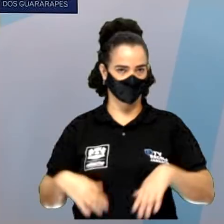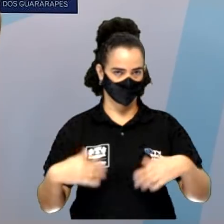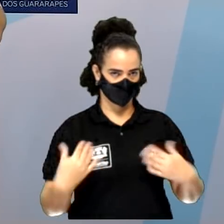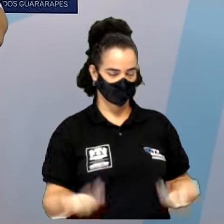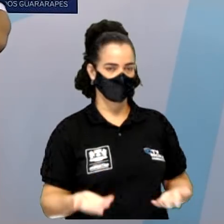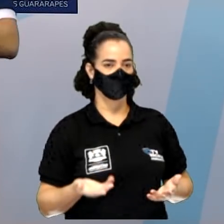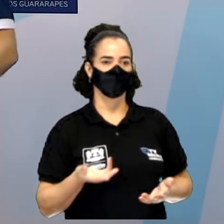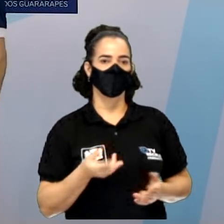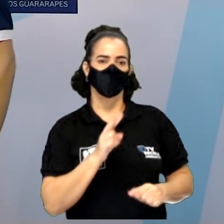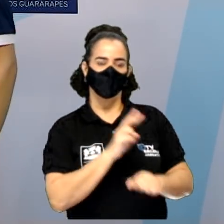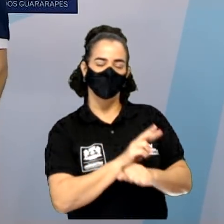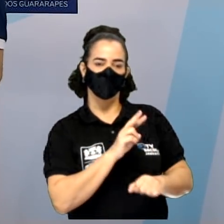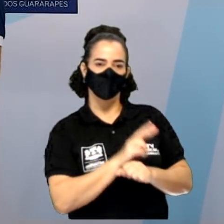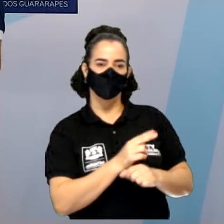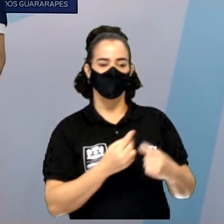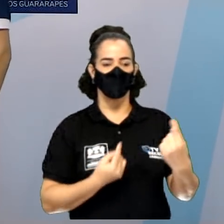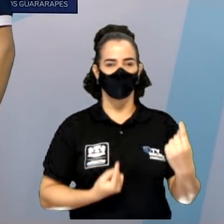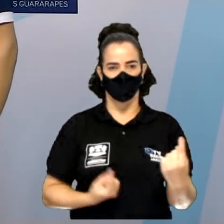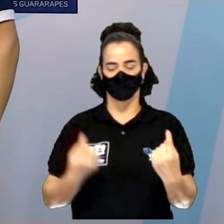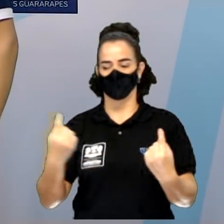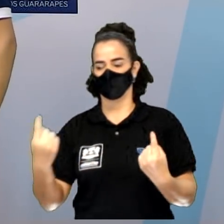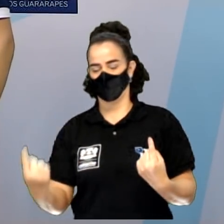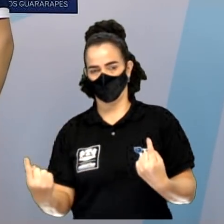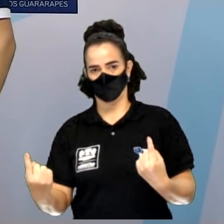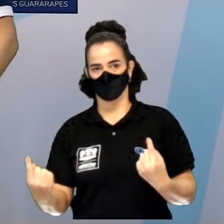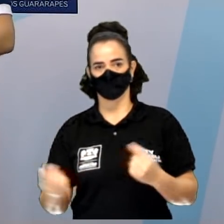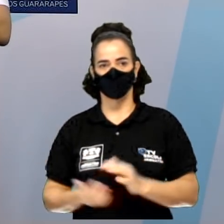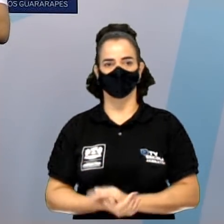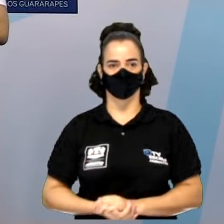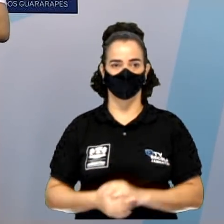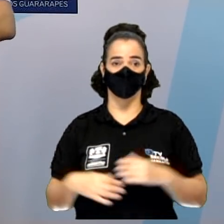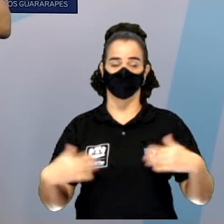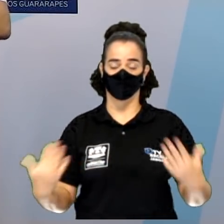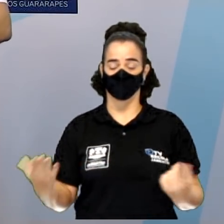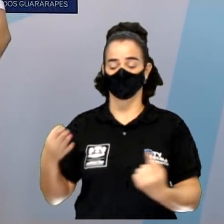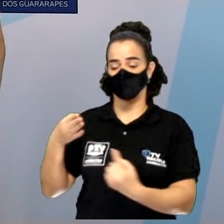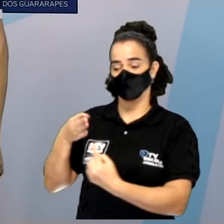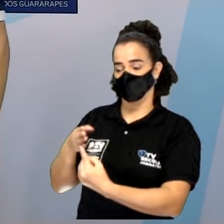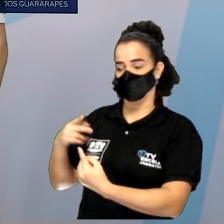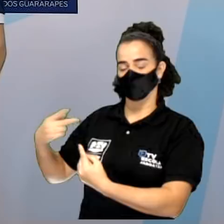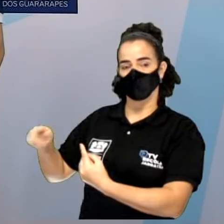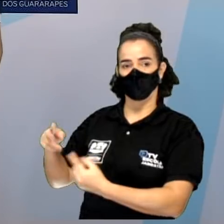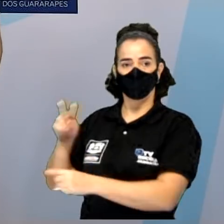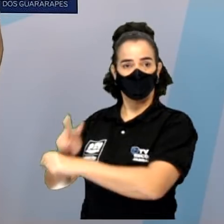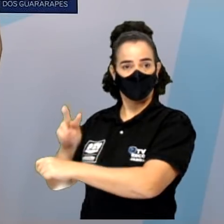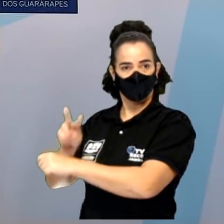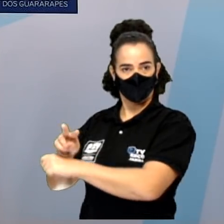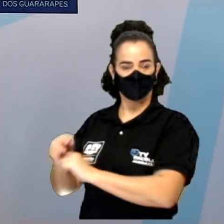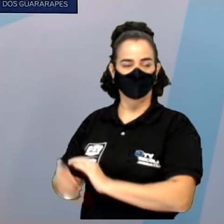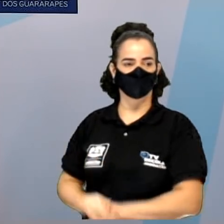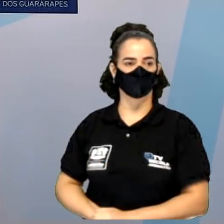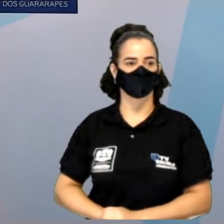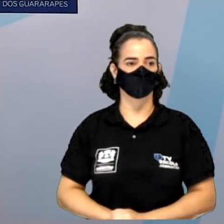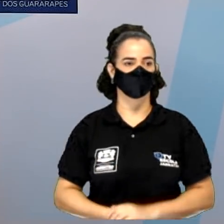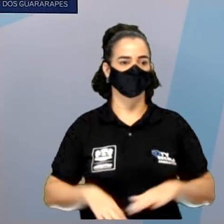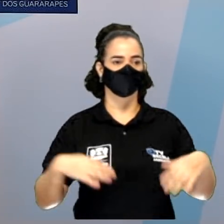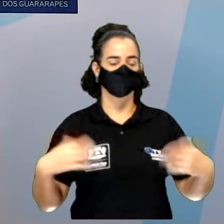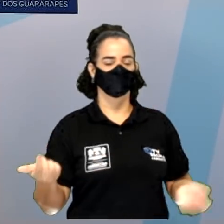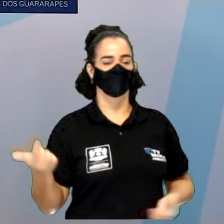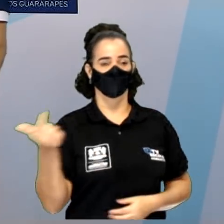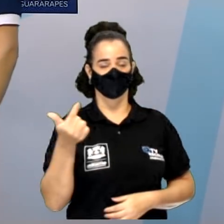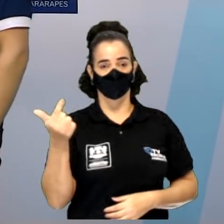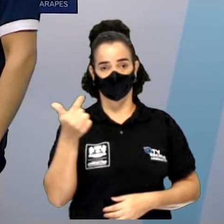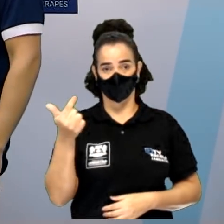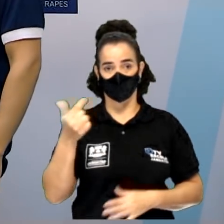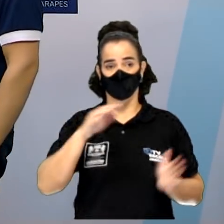o meu referente é a Ana. E na segunda, a filha da protegida. Então, estou me referindo à protegida, ok? Então, o item 2, a gente também